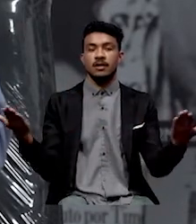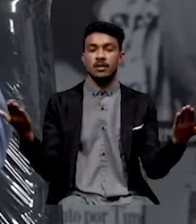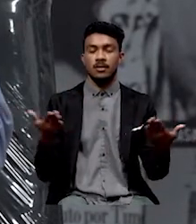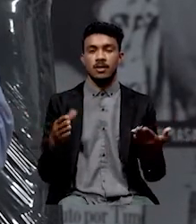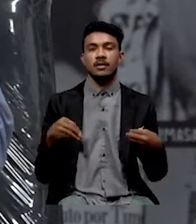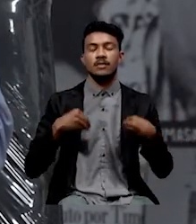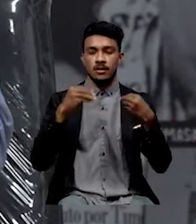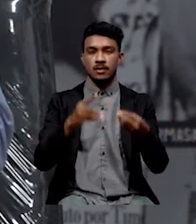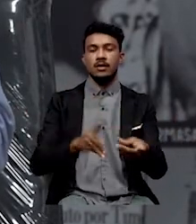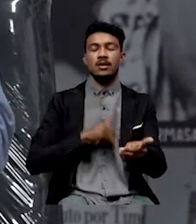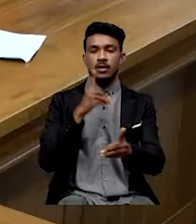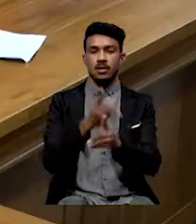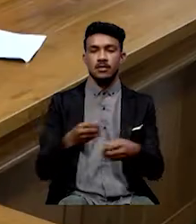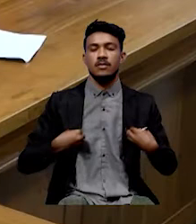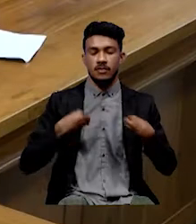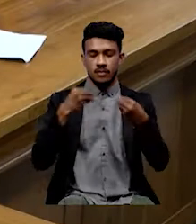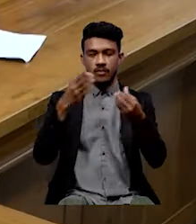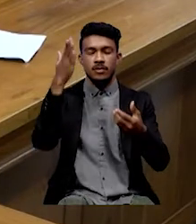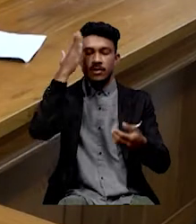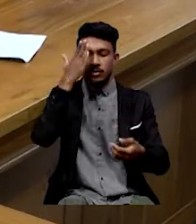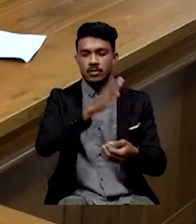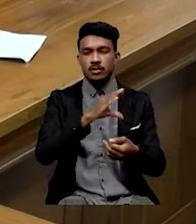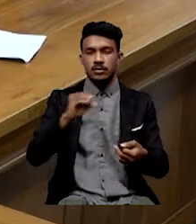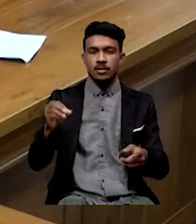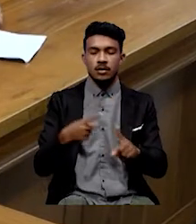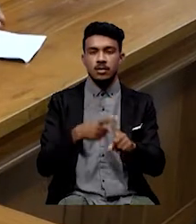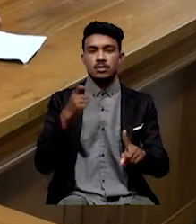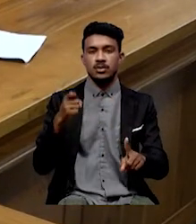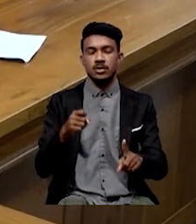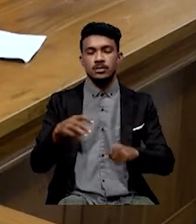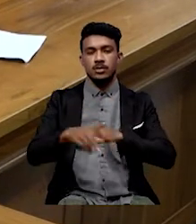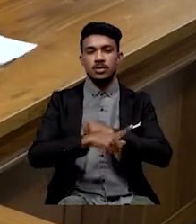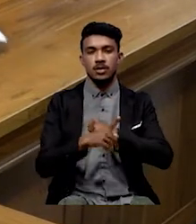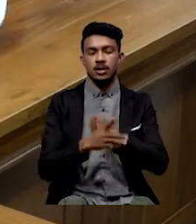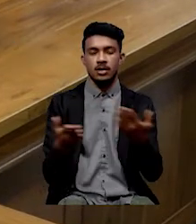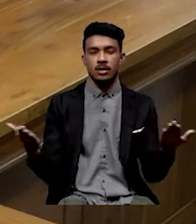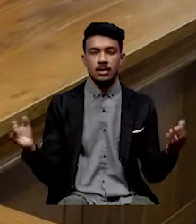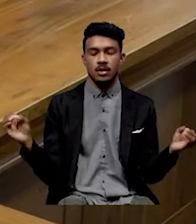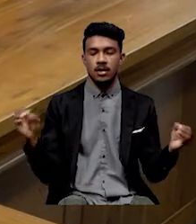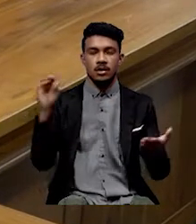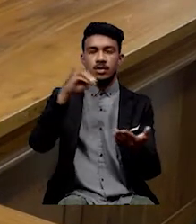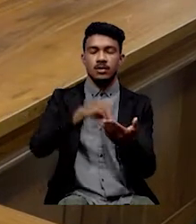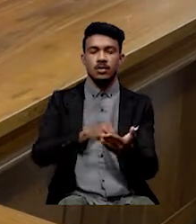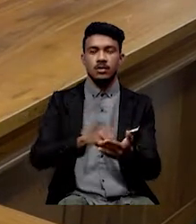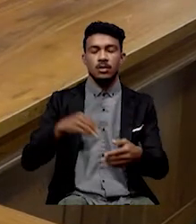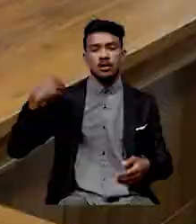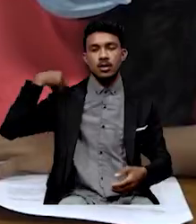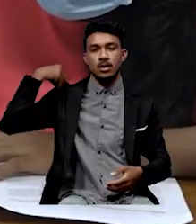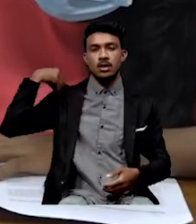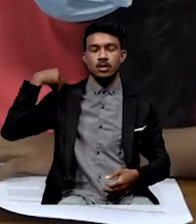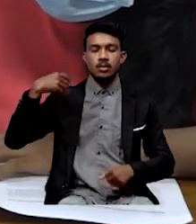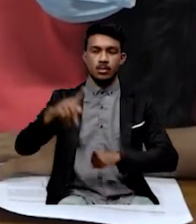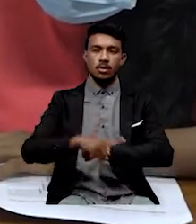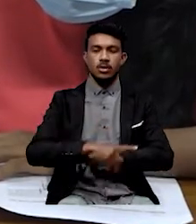opinião. Mas bem tem que manter imparcialidade no sesso se a filiação política no la favoritiza candidato, líder político